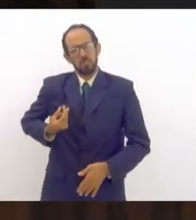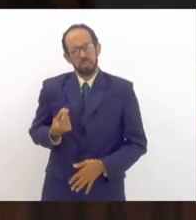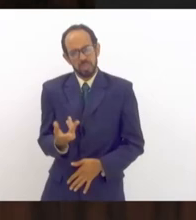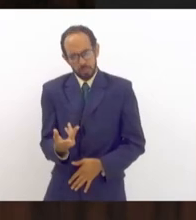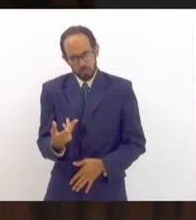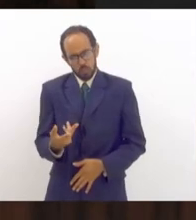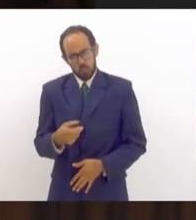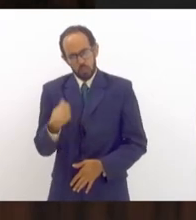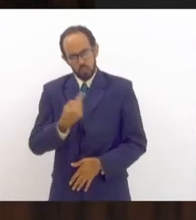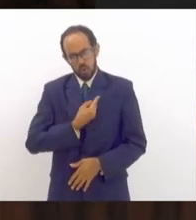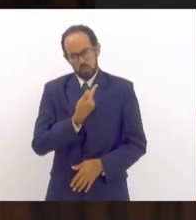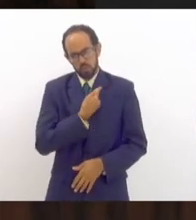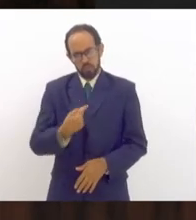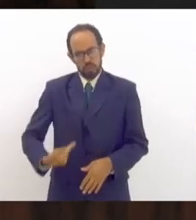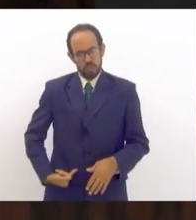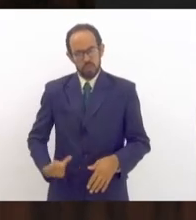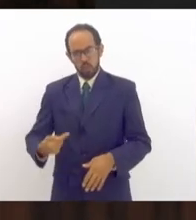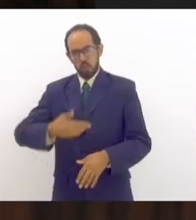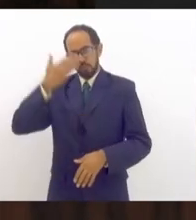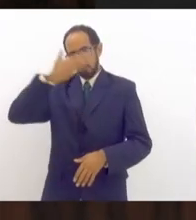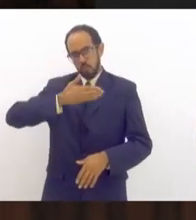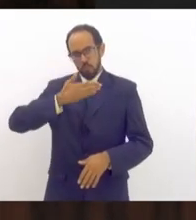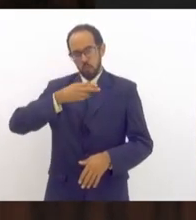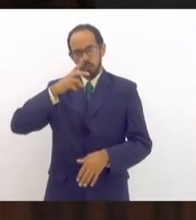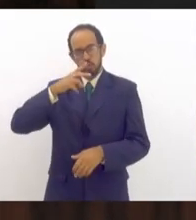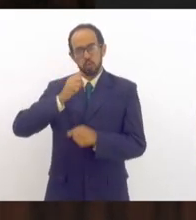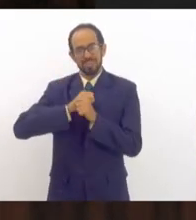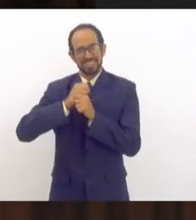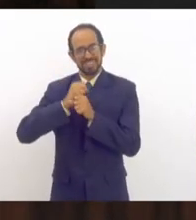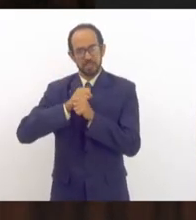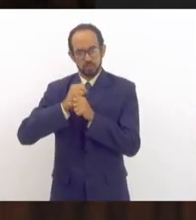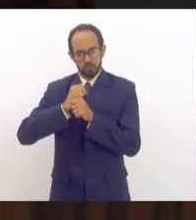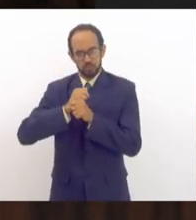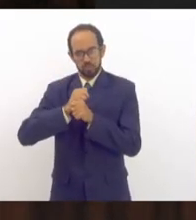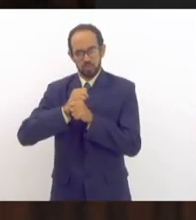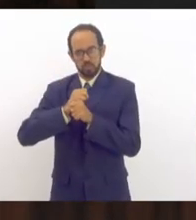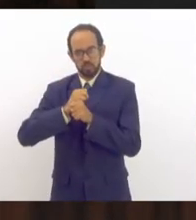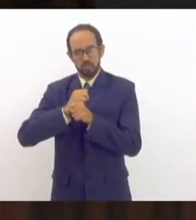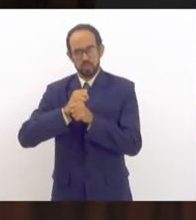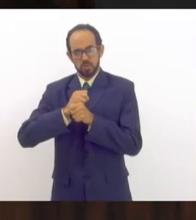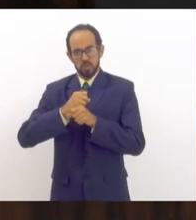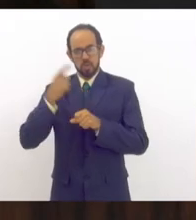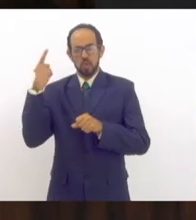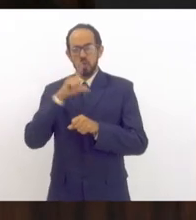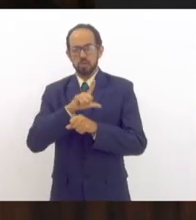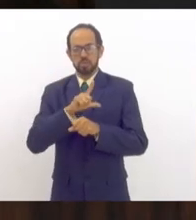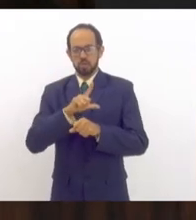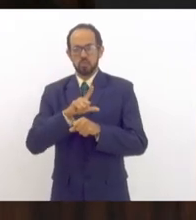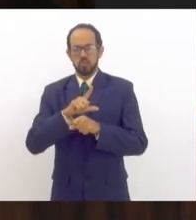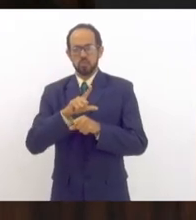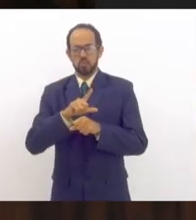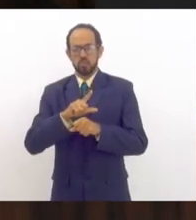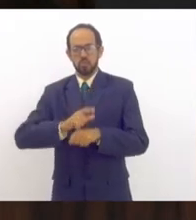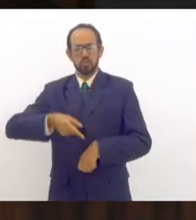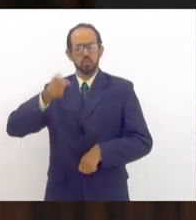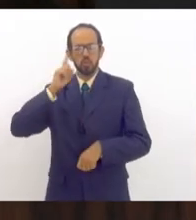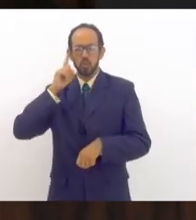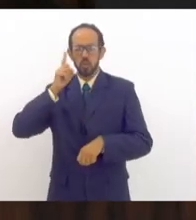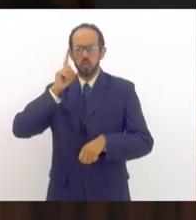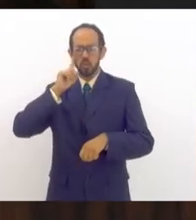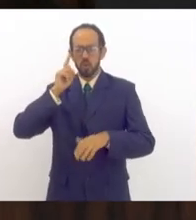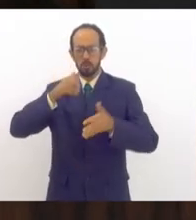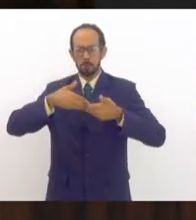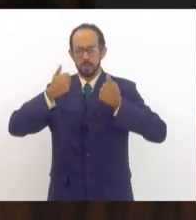provou nesse mandato dele de dois anos só provou que conseguiu cada dia melhorar um